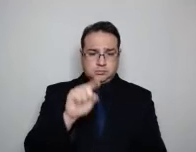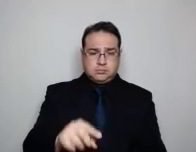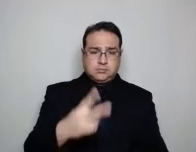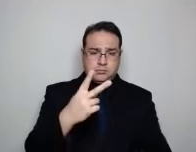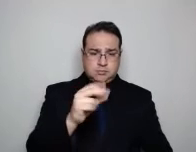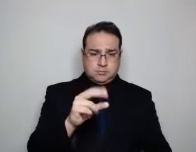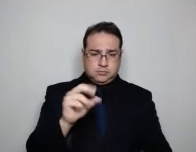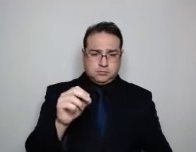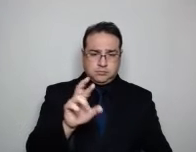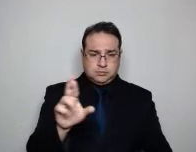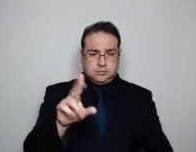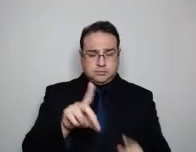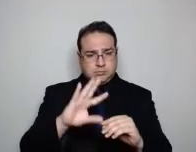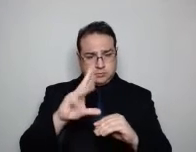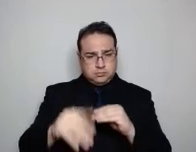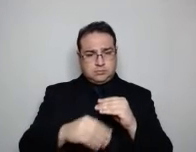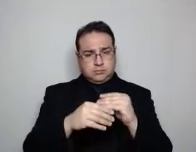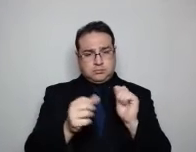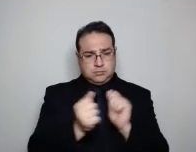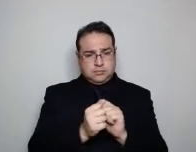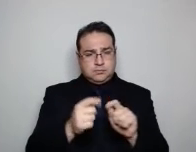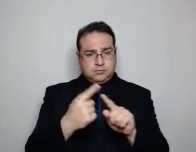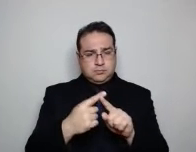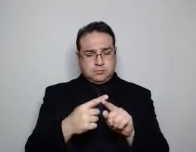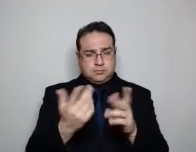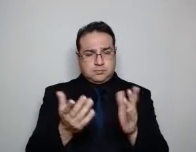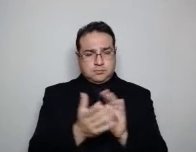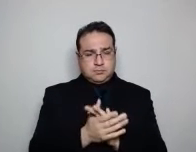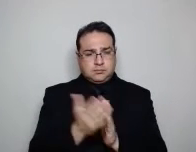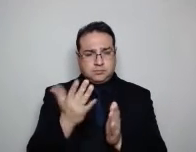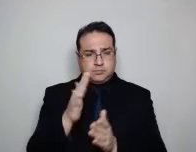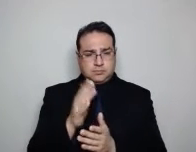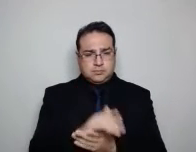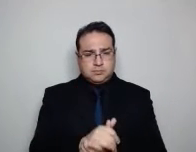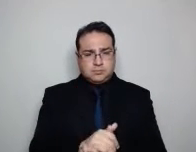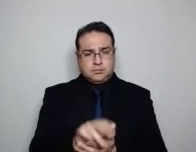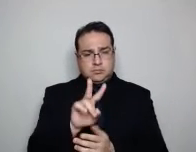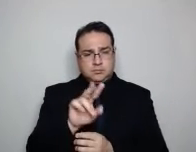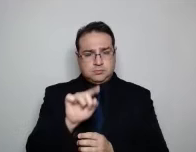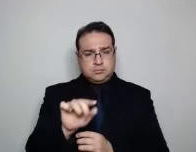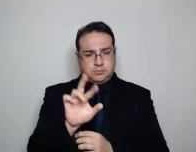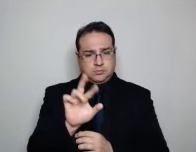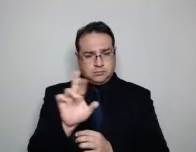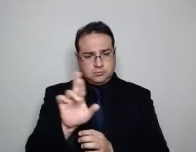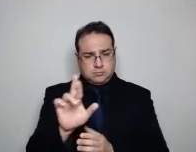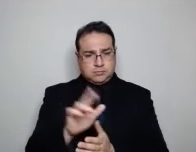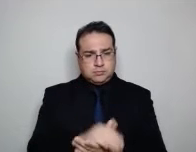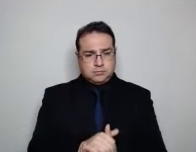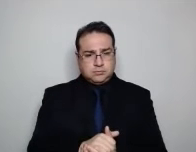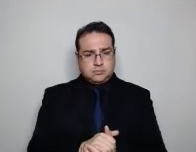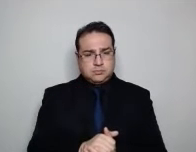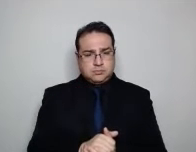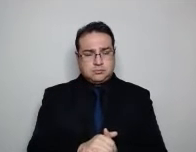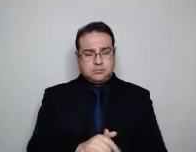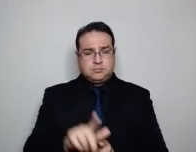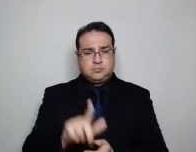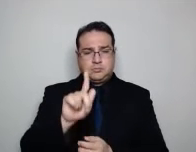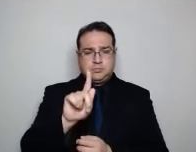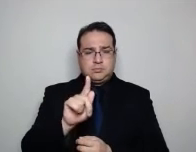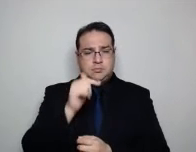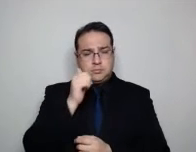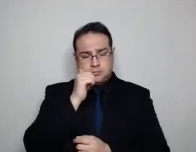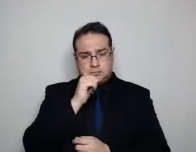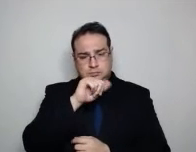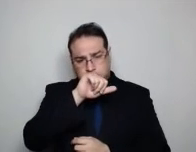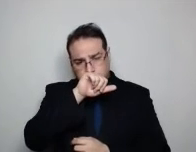o restante é apenas aproximadamente R$ 2.000 caberia à genitora. Então, no aspecto de